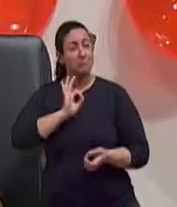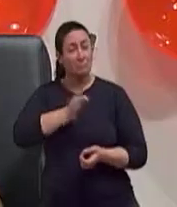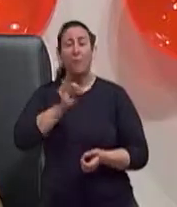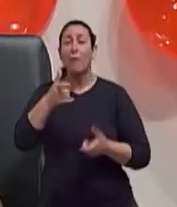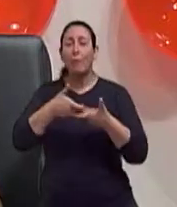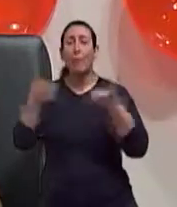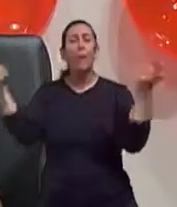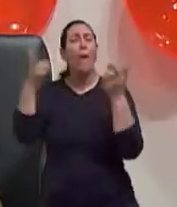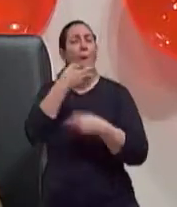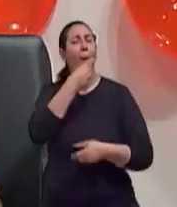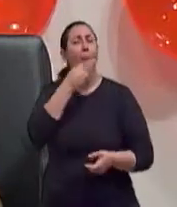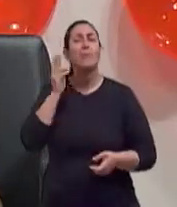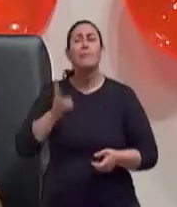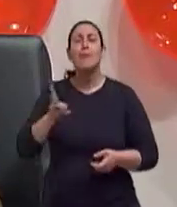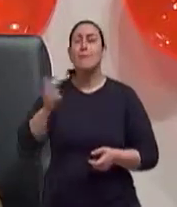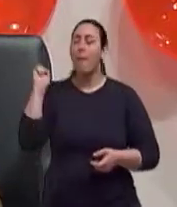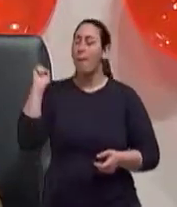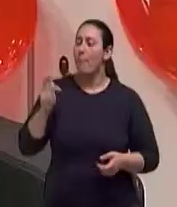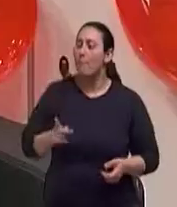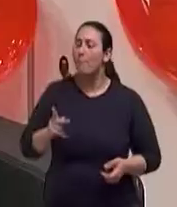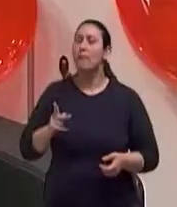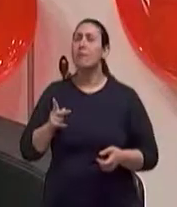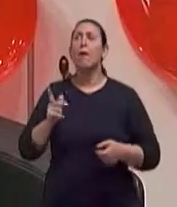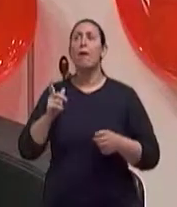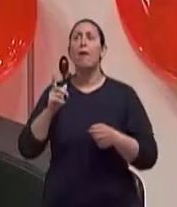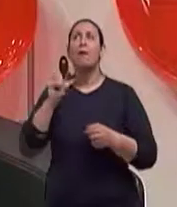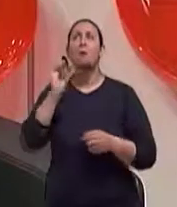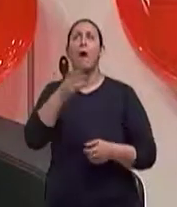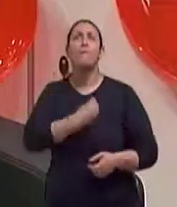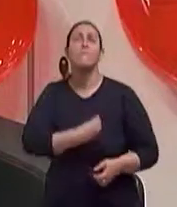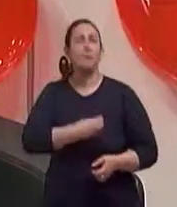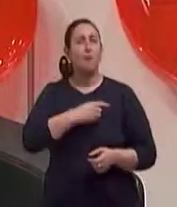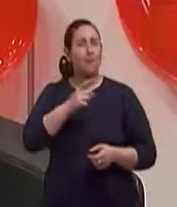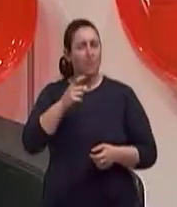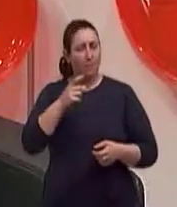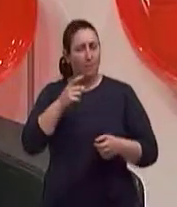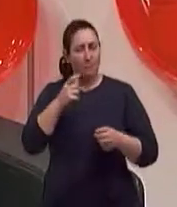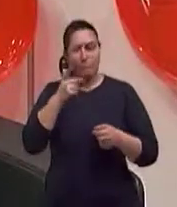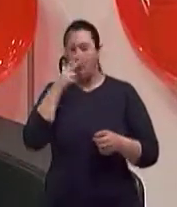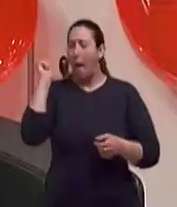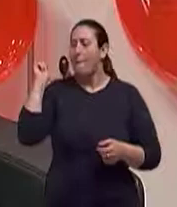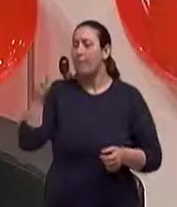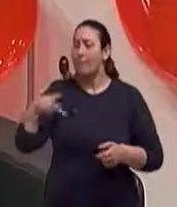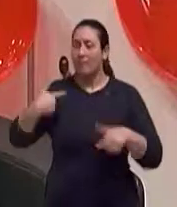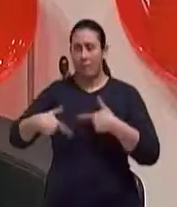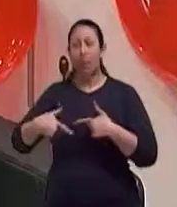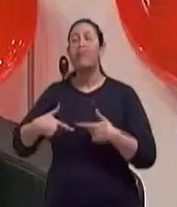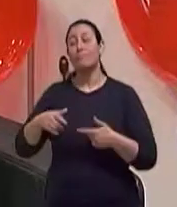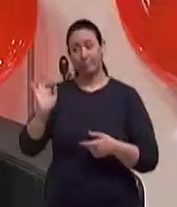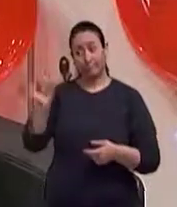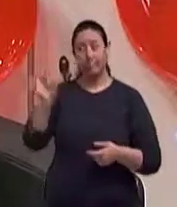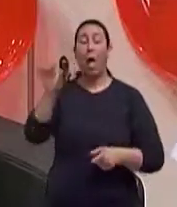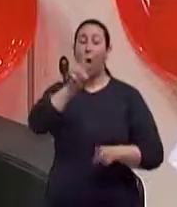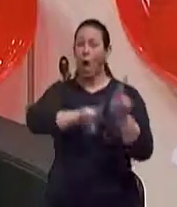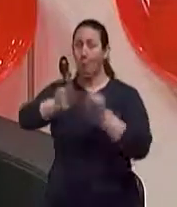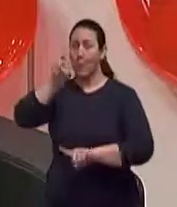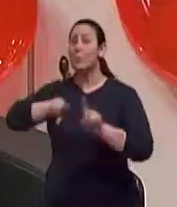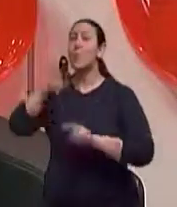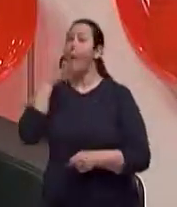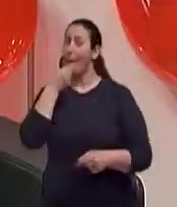aposentam para a vida eles não só se aposentam de uma profissão e isso alguns homens têm esse perfil né mas